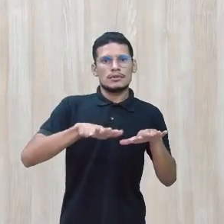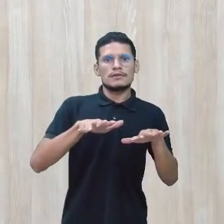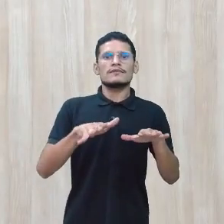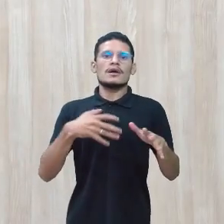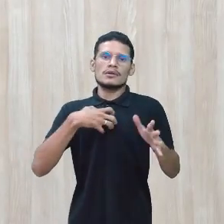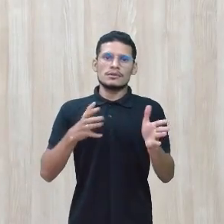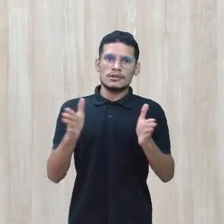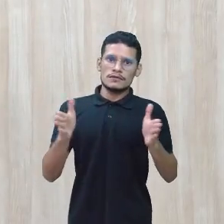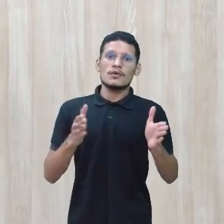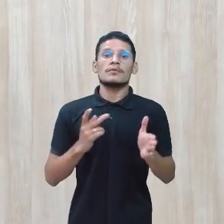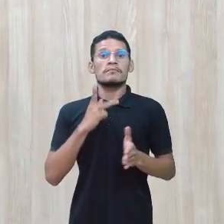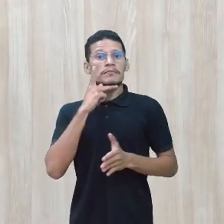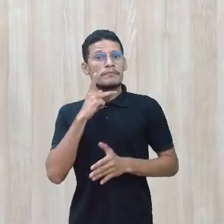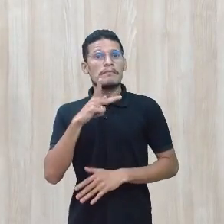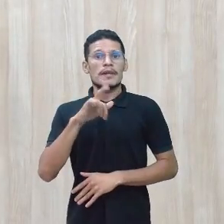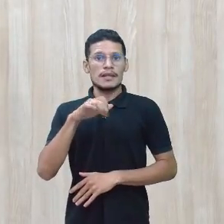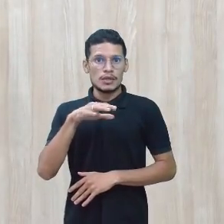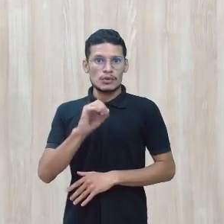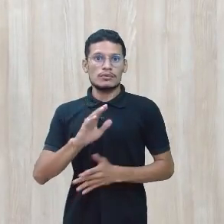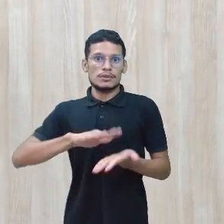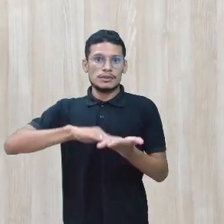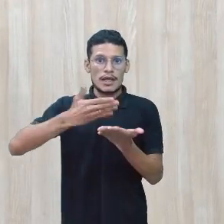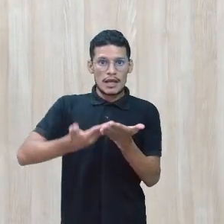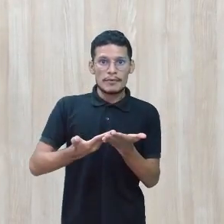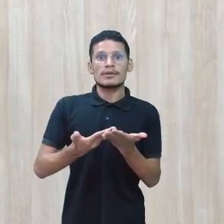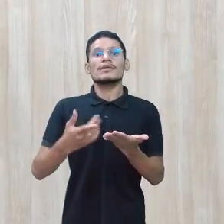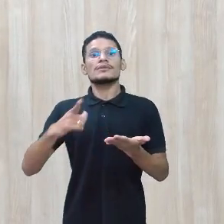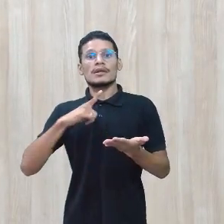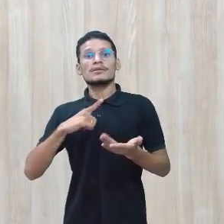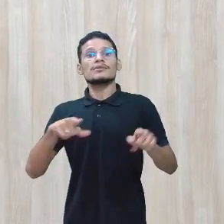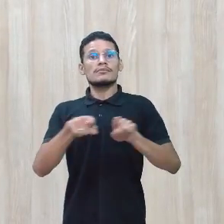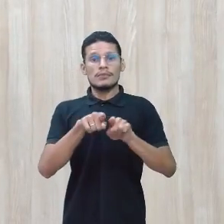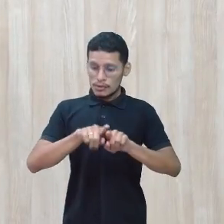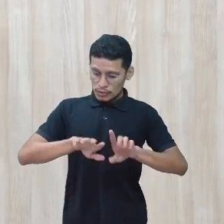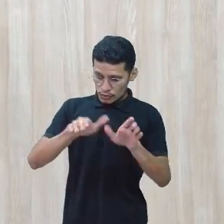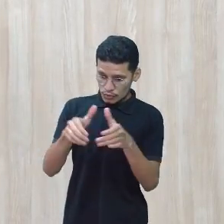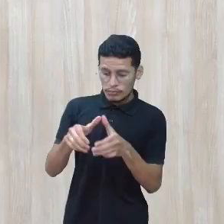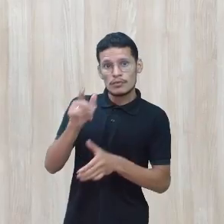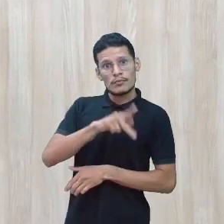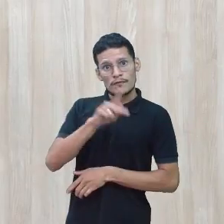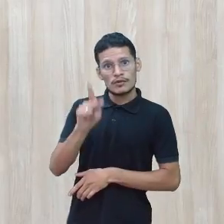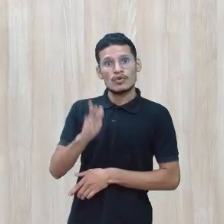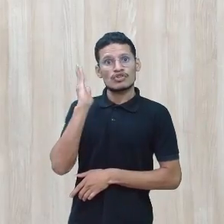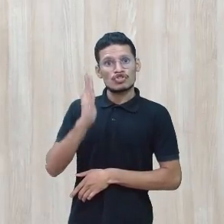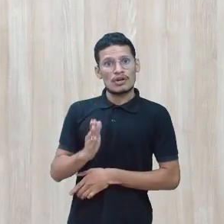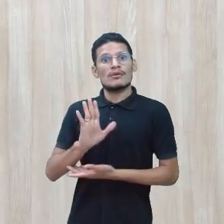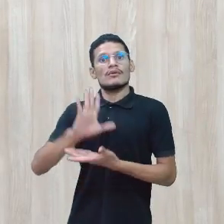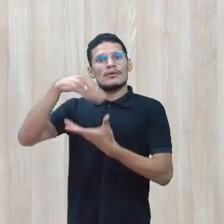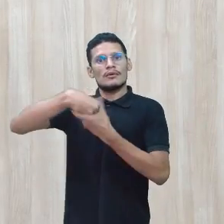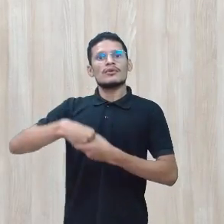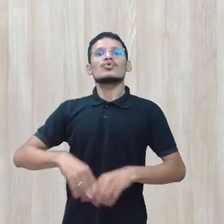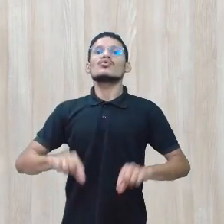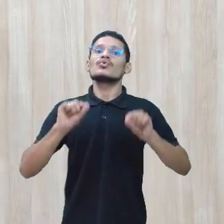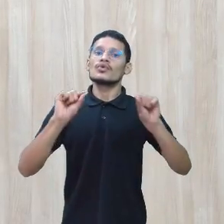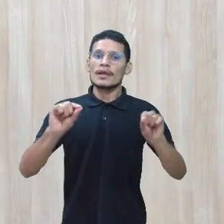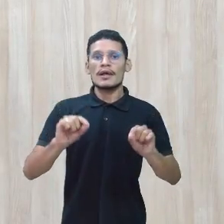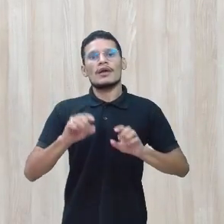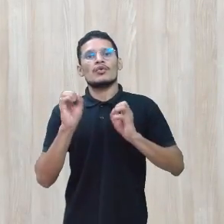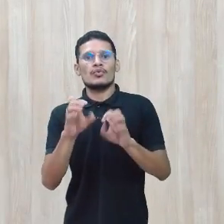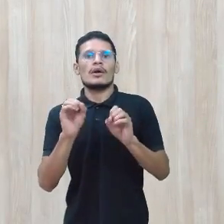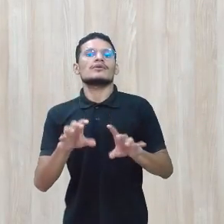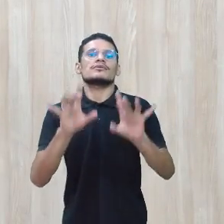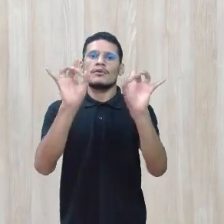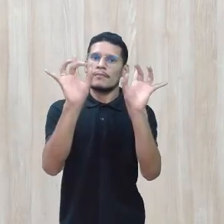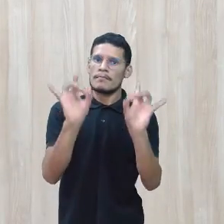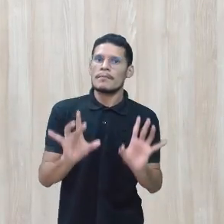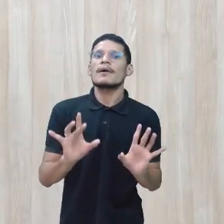aqui o nosso intérprete, né? A gente também tem um grupo de professoras da educação especial. E aí a